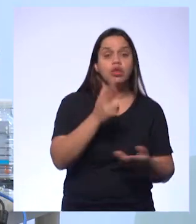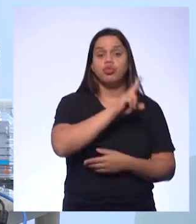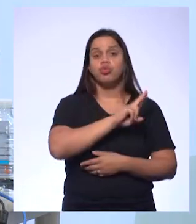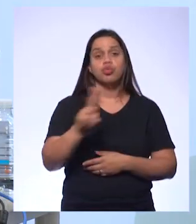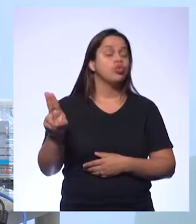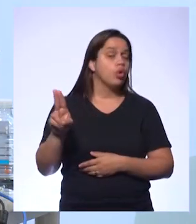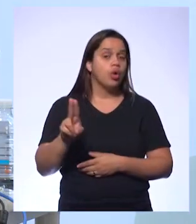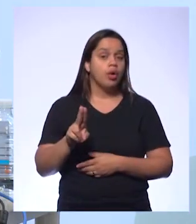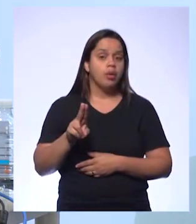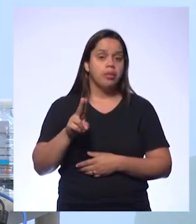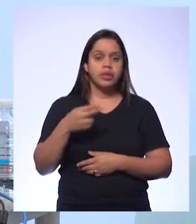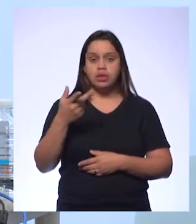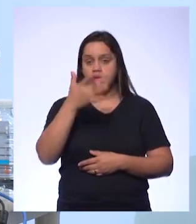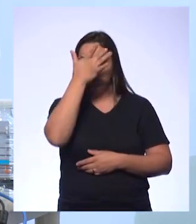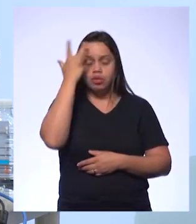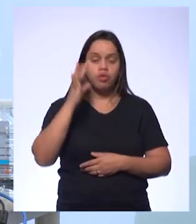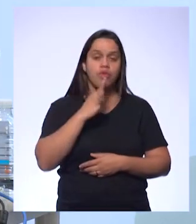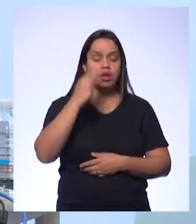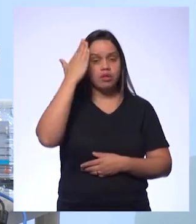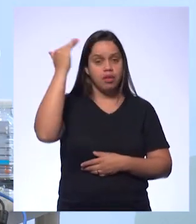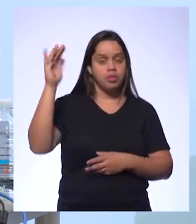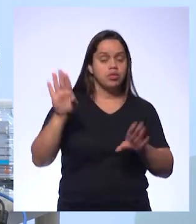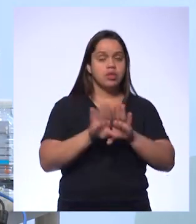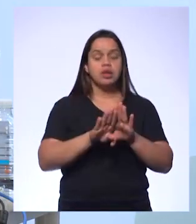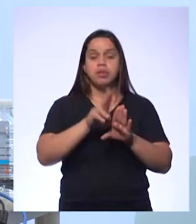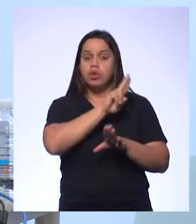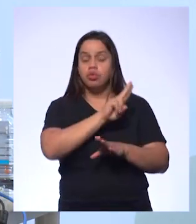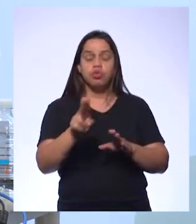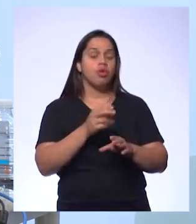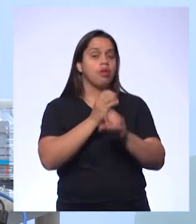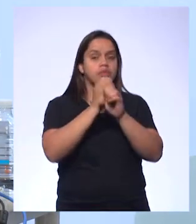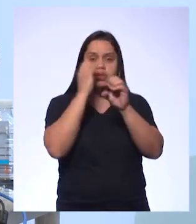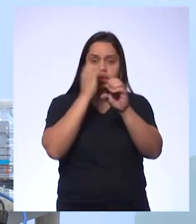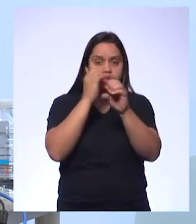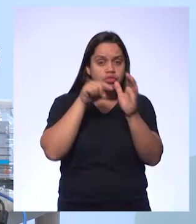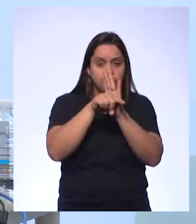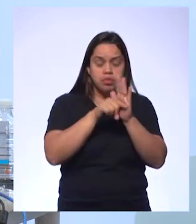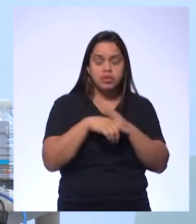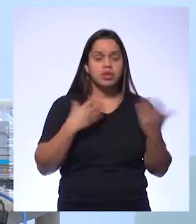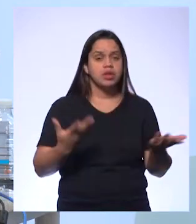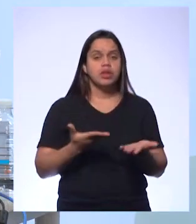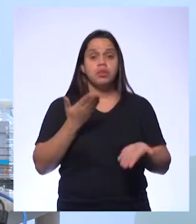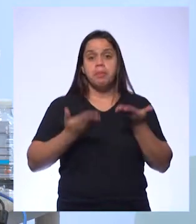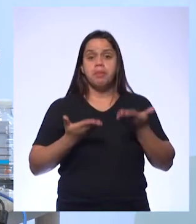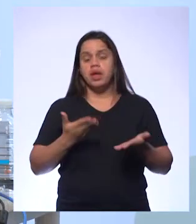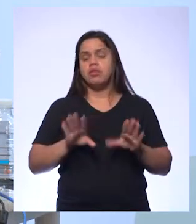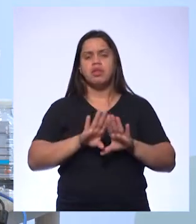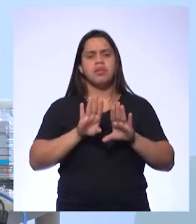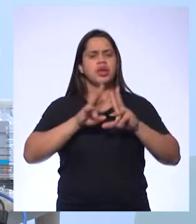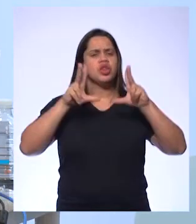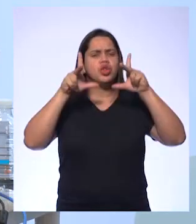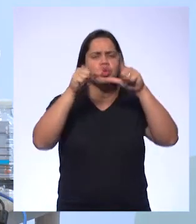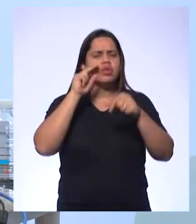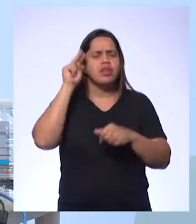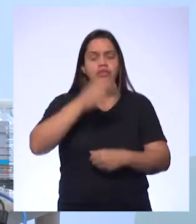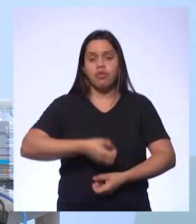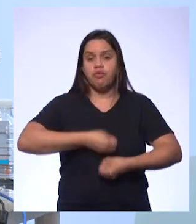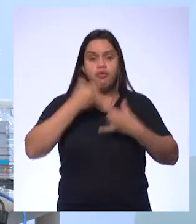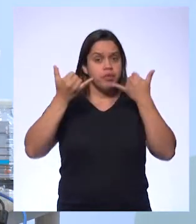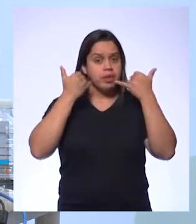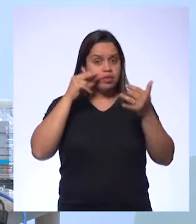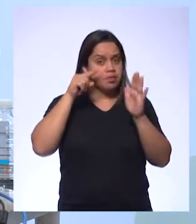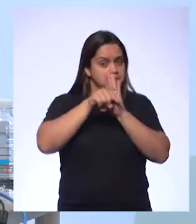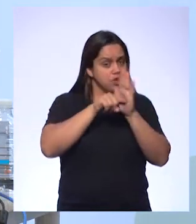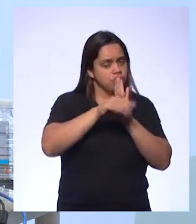animal, nome científico, características físicas, peso médio, tudo que vocês acharem de informação sobre esse animal que você vai pesquisar,